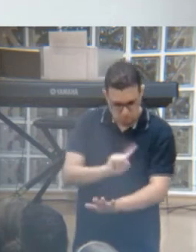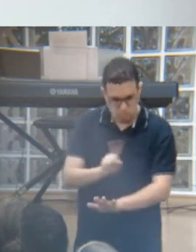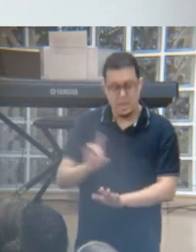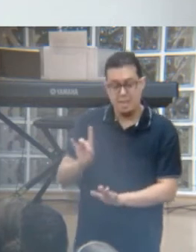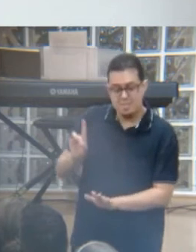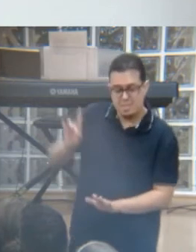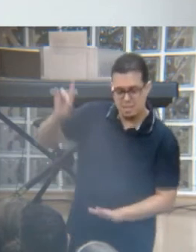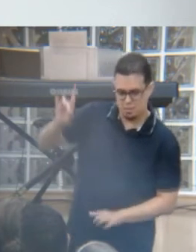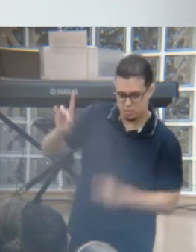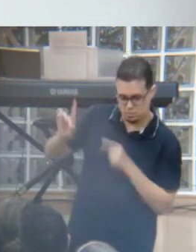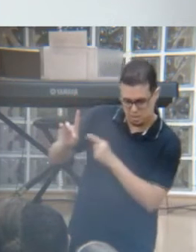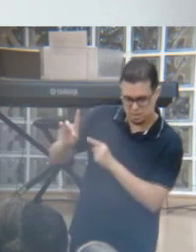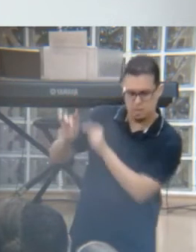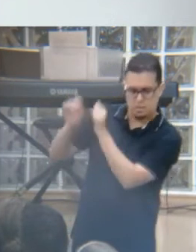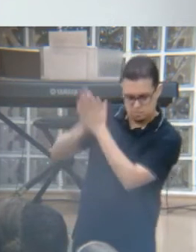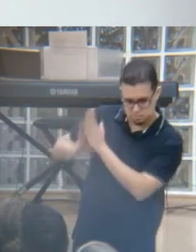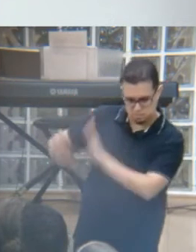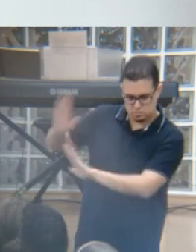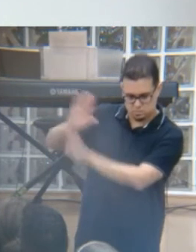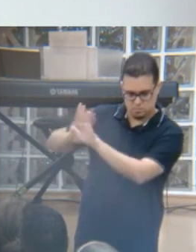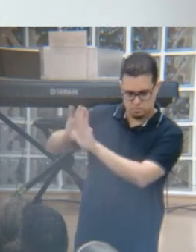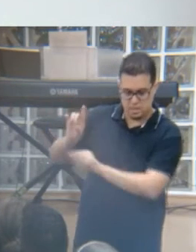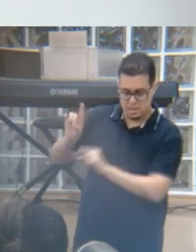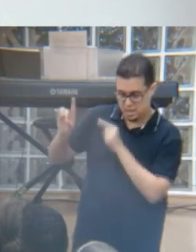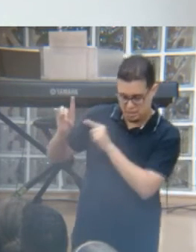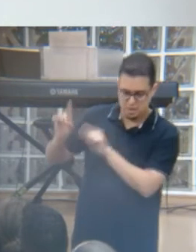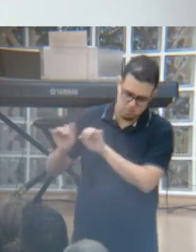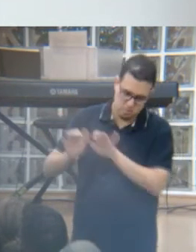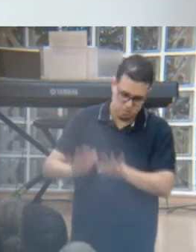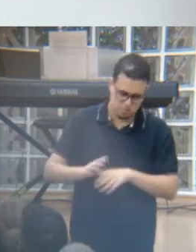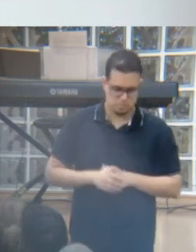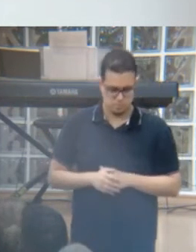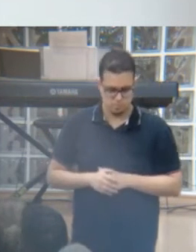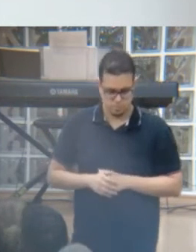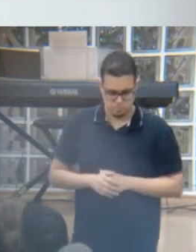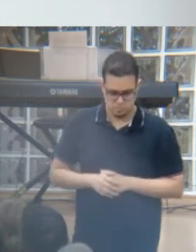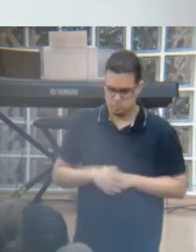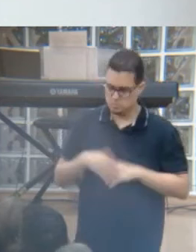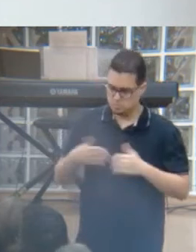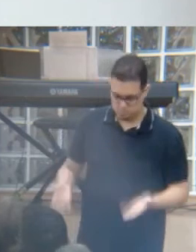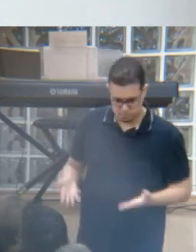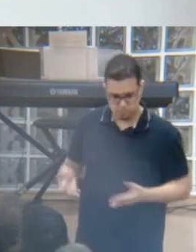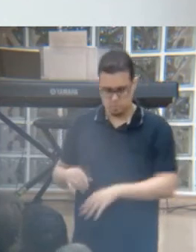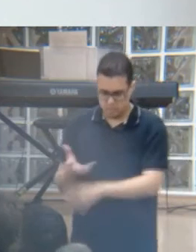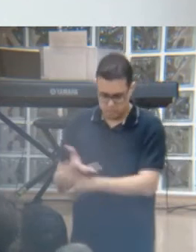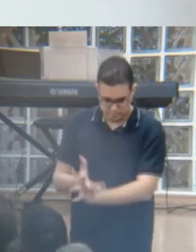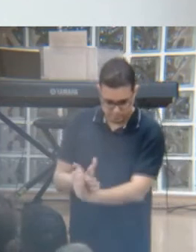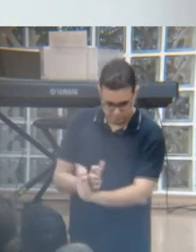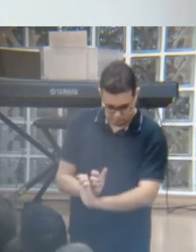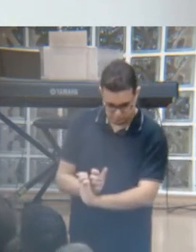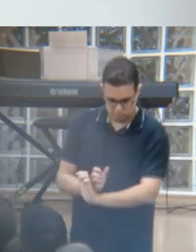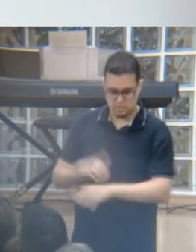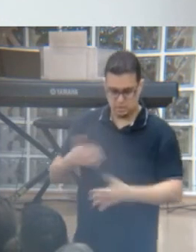torrente secou, mas a fonte continuava a jorrar. Sai daí agora, eu vou te mandar